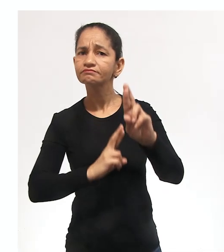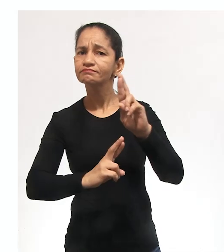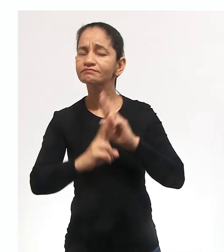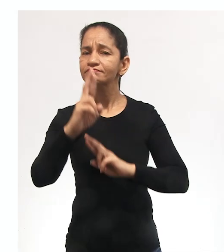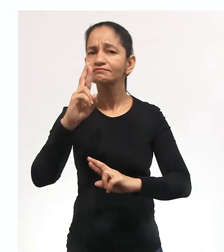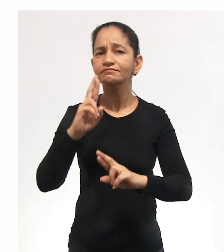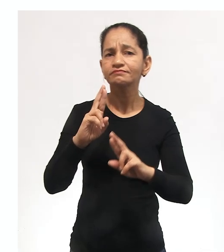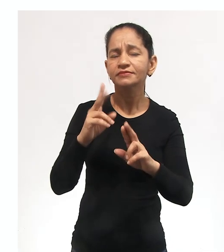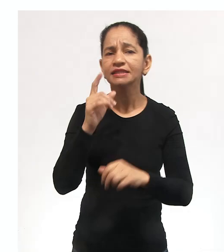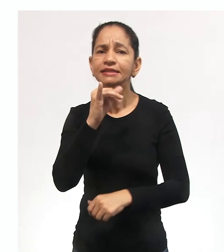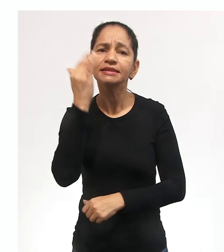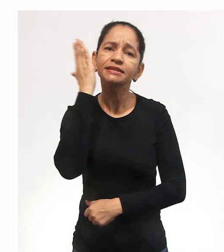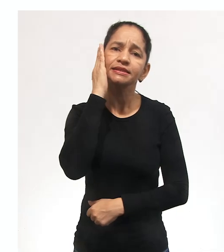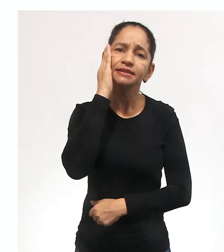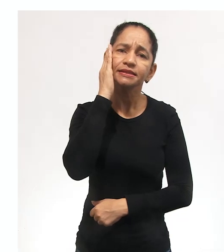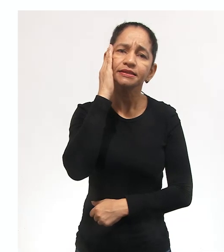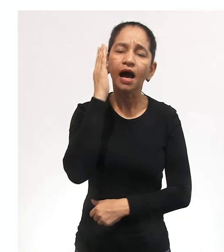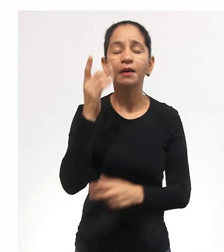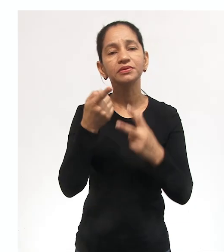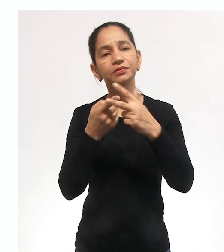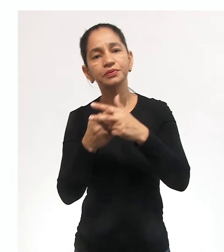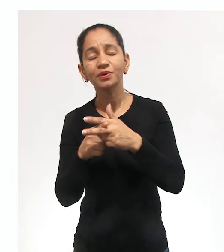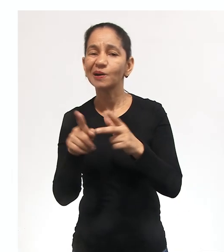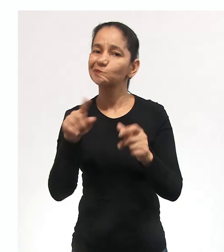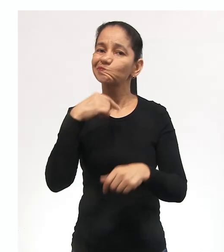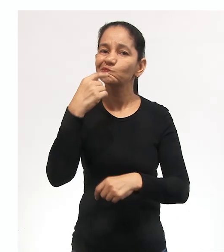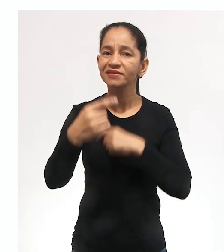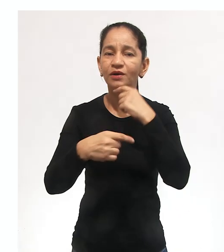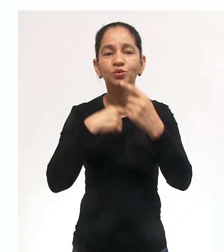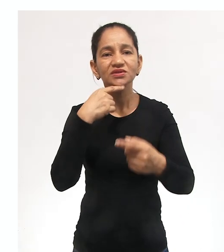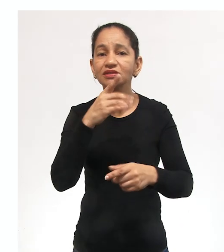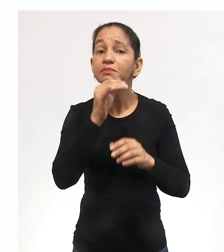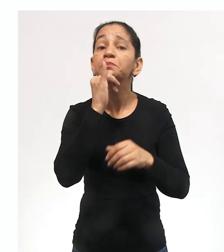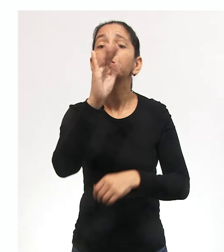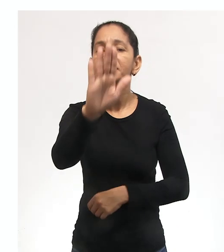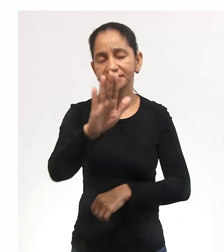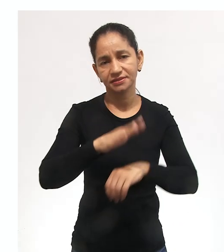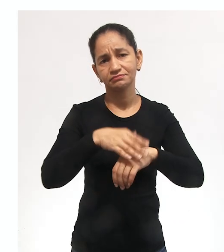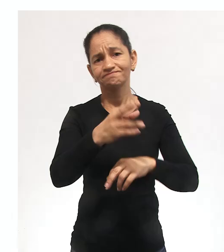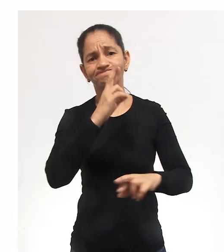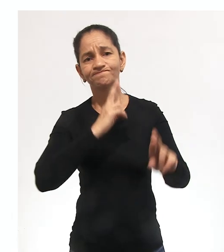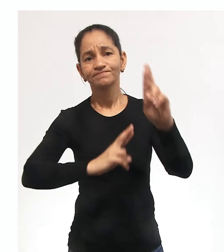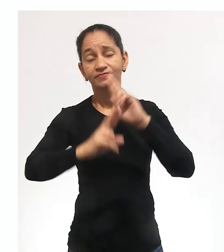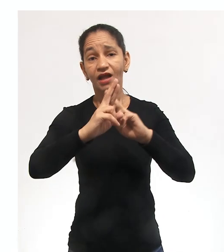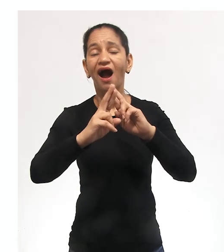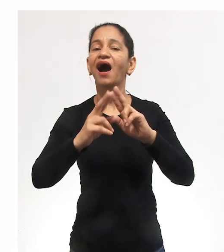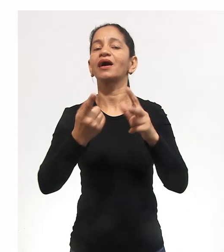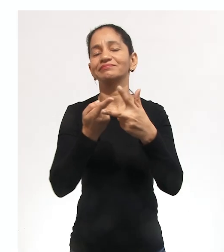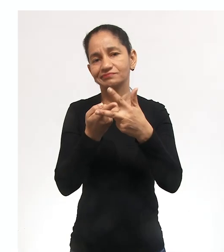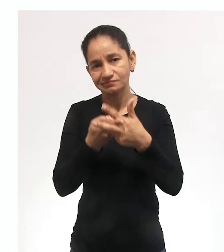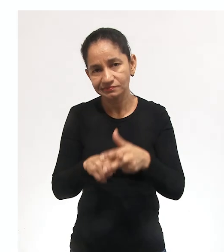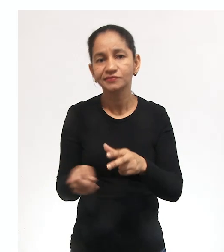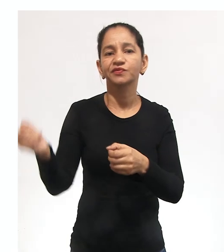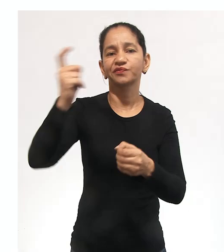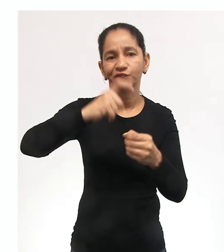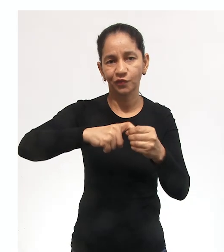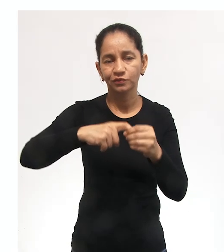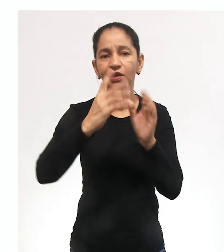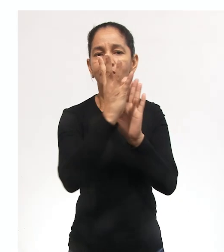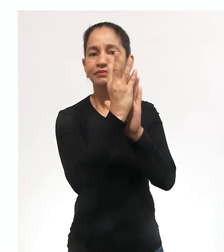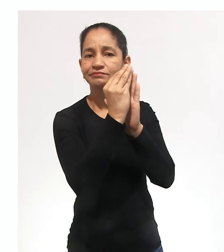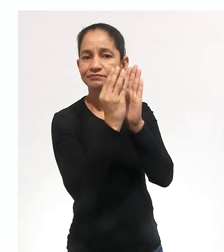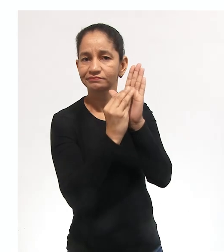reações desses alunos para saber moldar as suas realidades e o que precisa ser trabalhado naquele